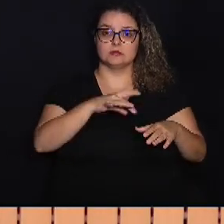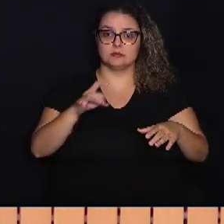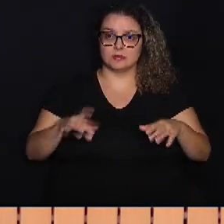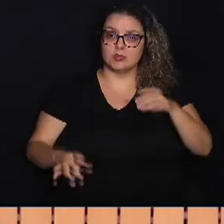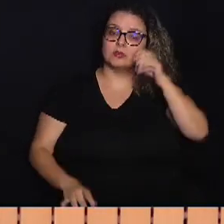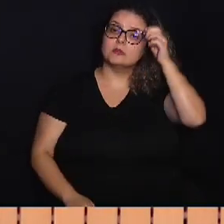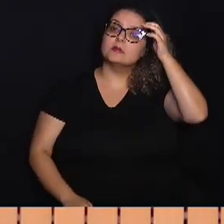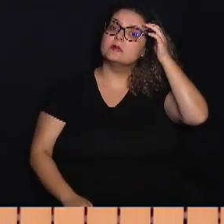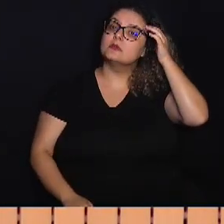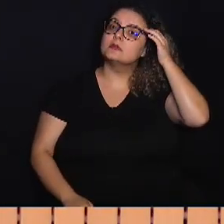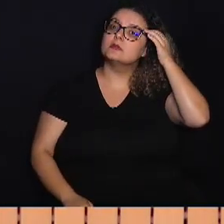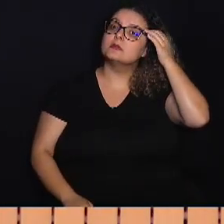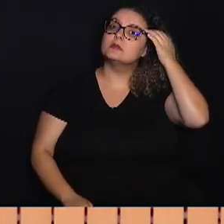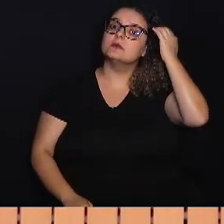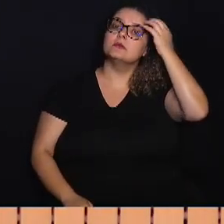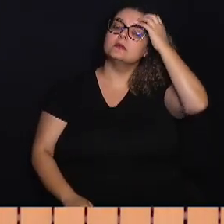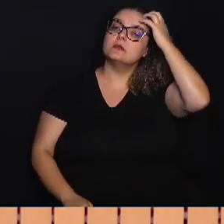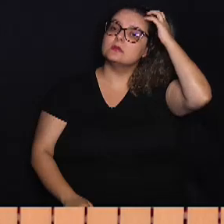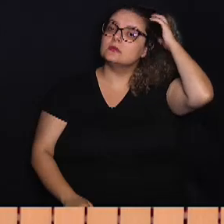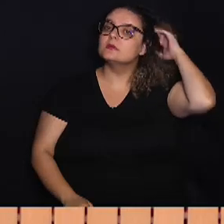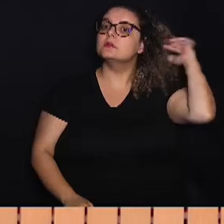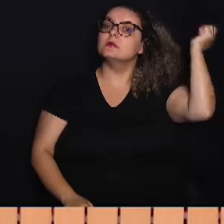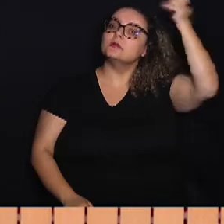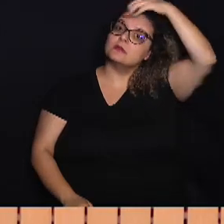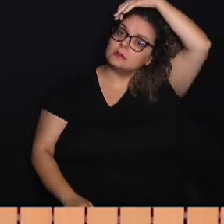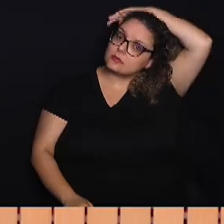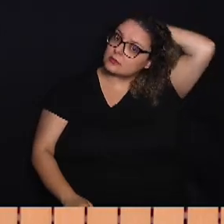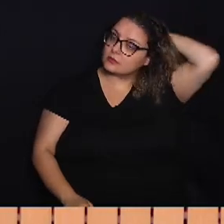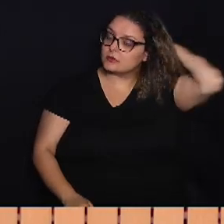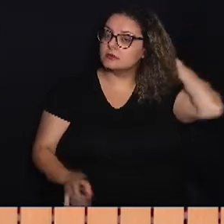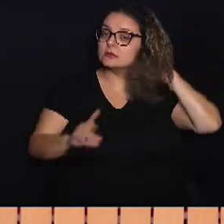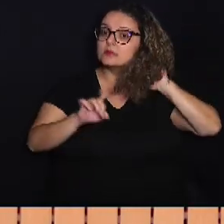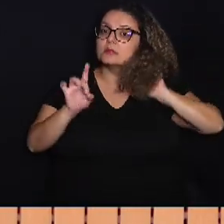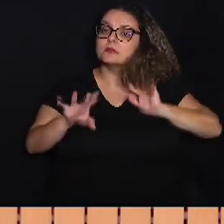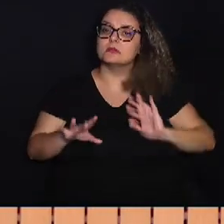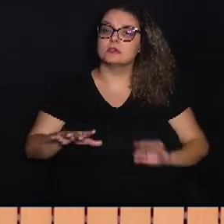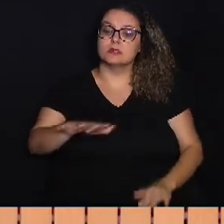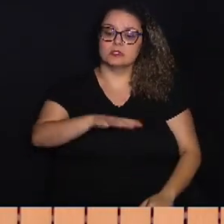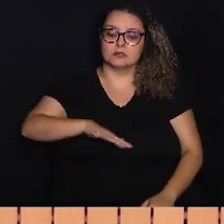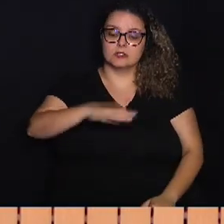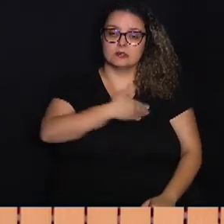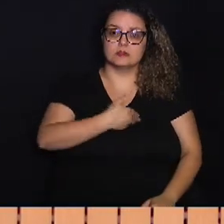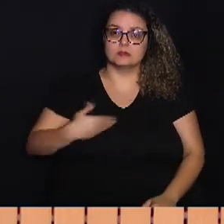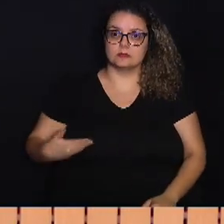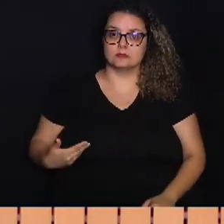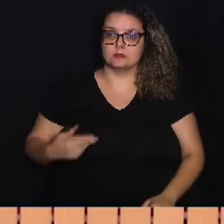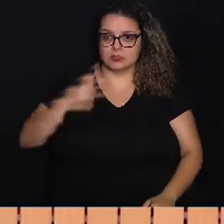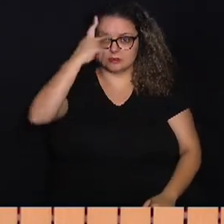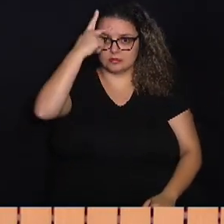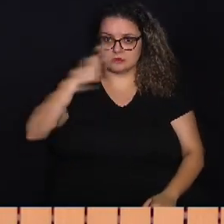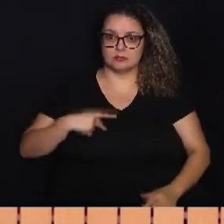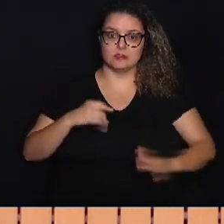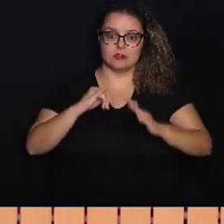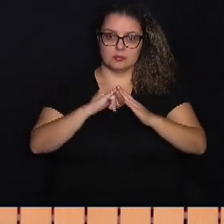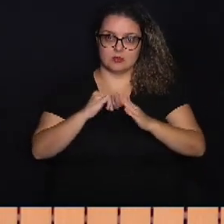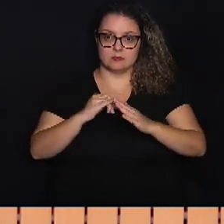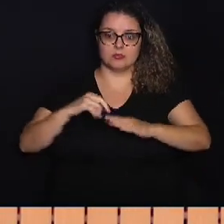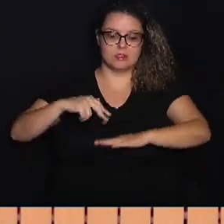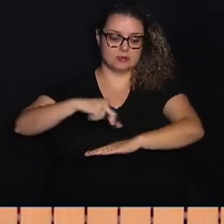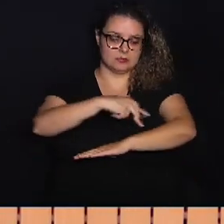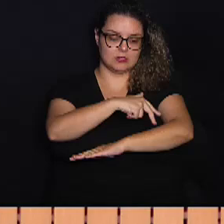árvores não só nas áreas públicas ou em outras áreas possíveis mais nos seus próprios Imóveis enfim